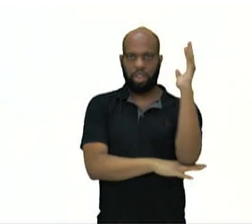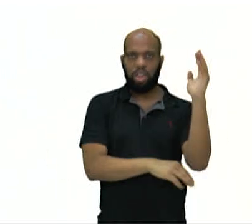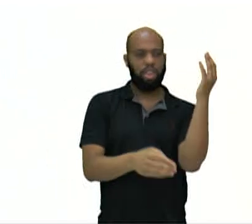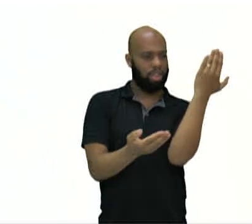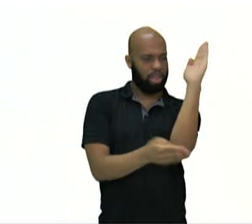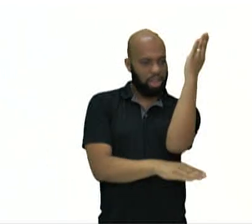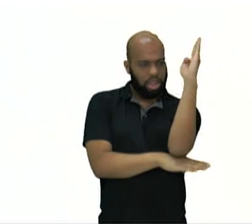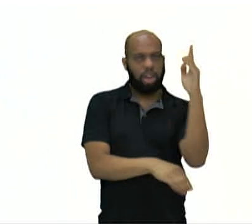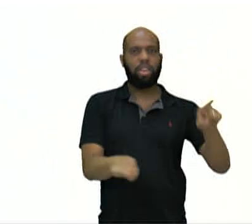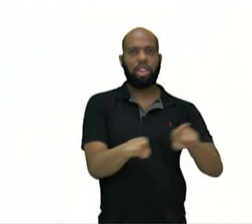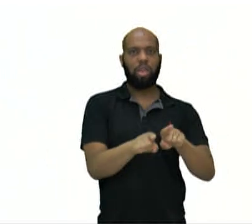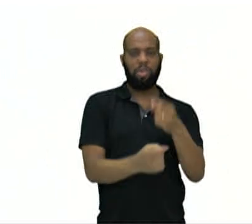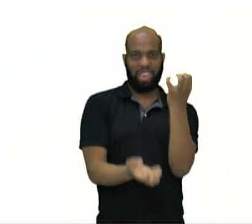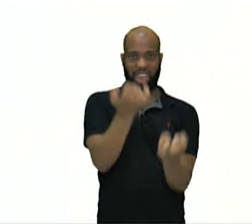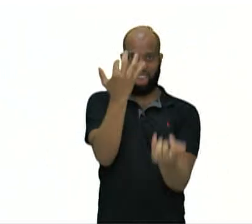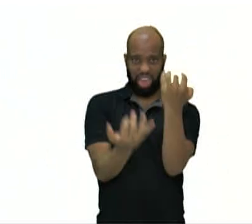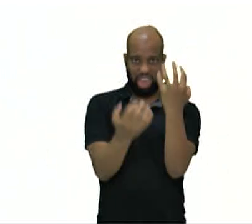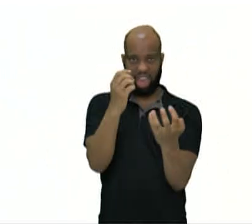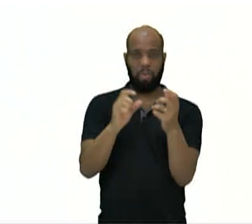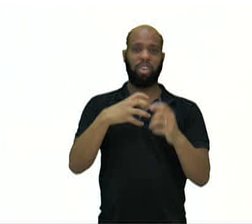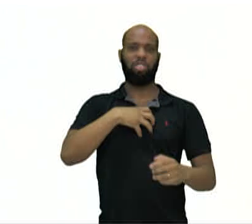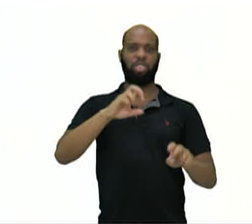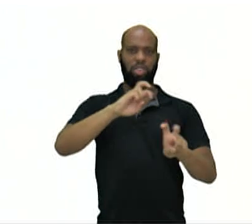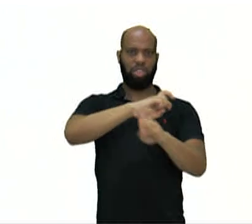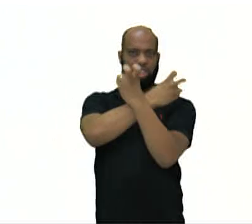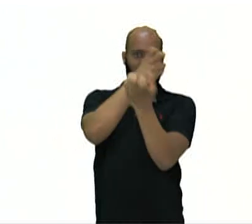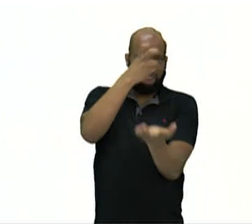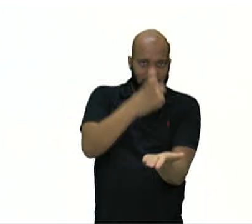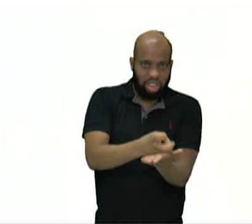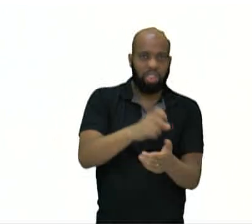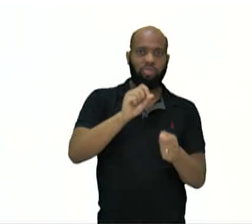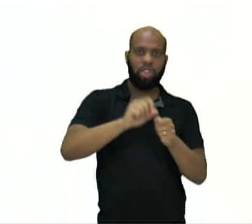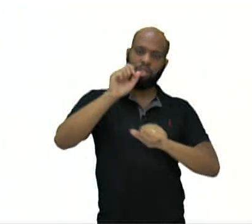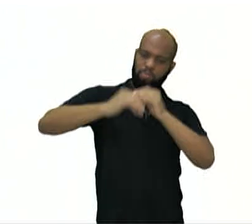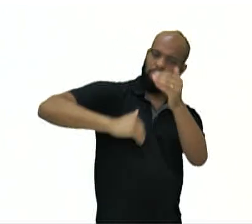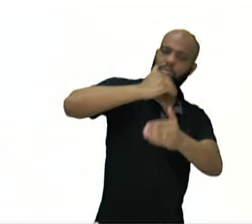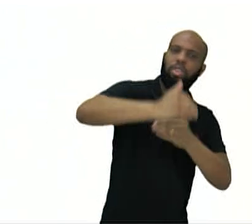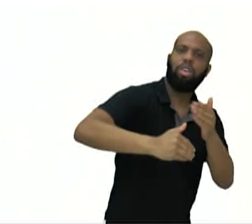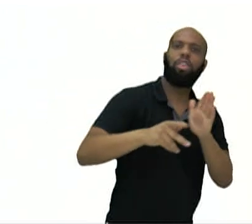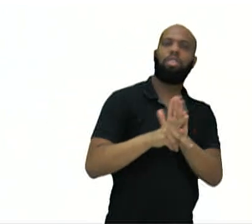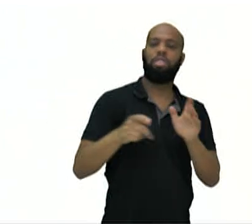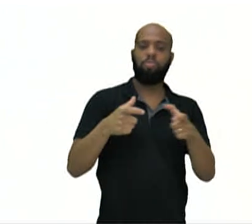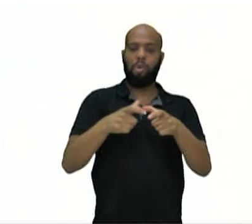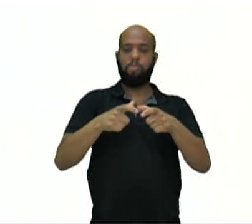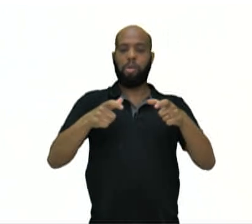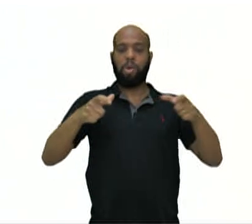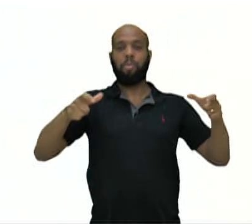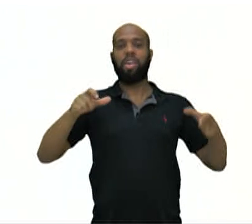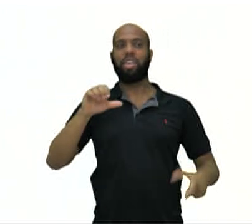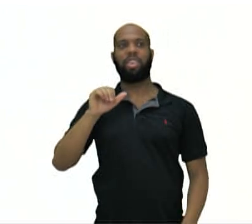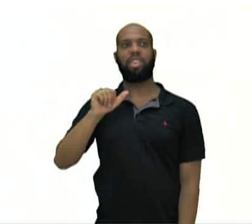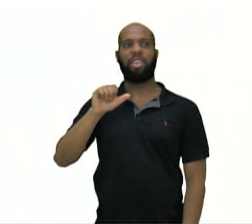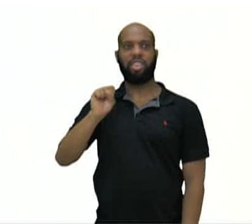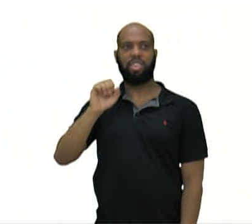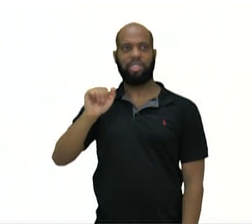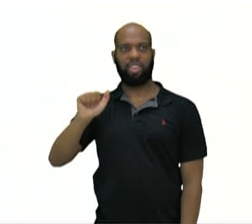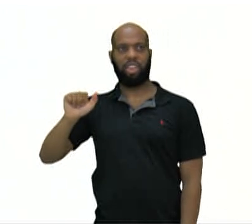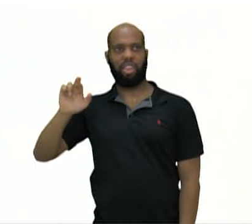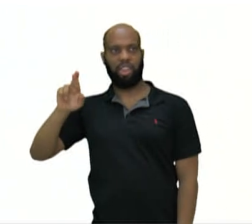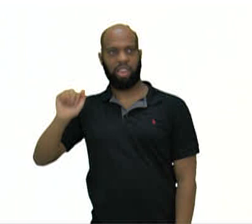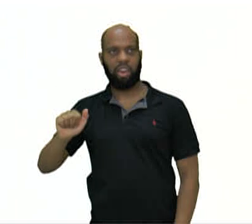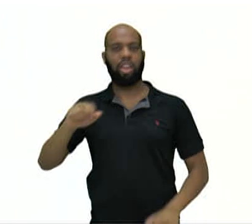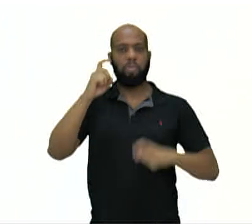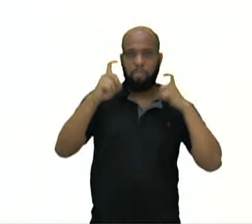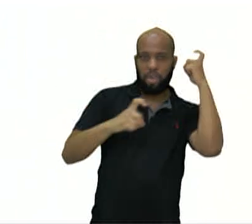queima, transformando a madeira do combustível fóssil, vem provocando o processo de ampliação do Saara, o que